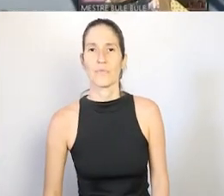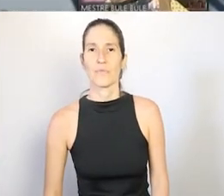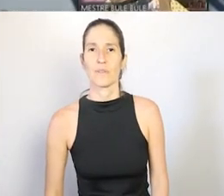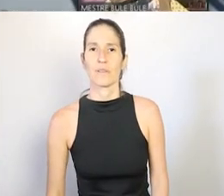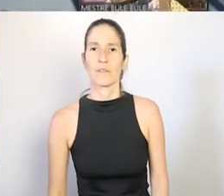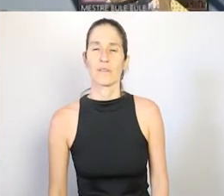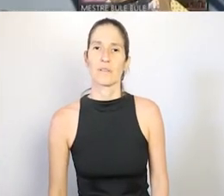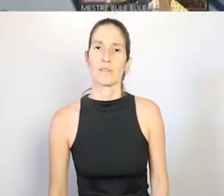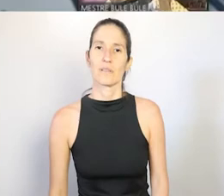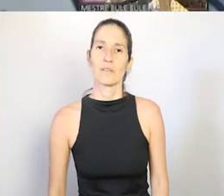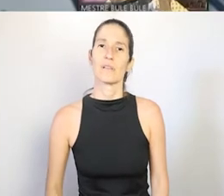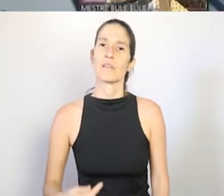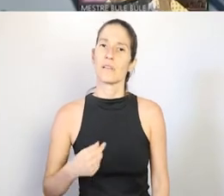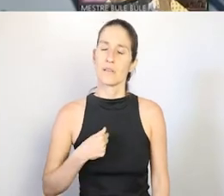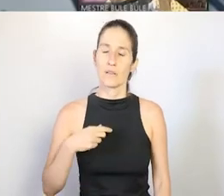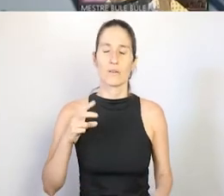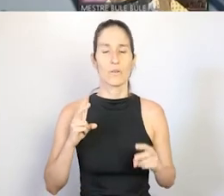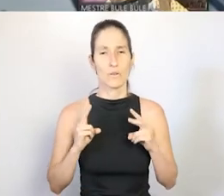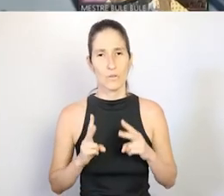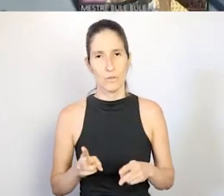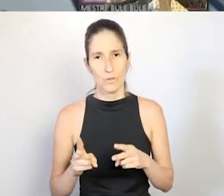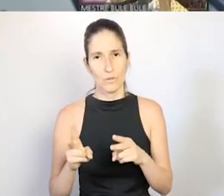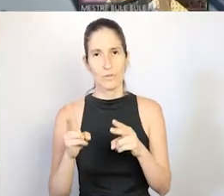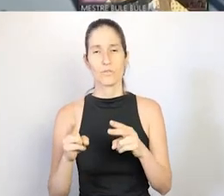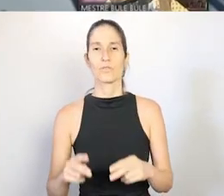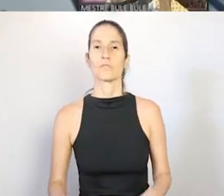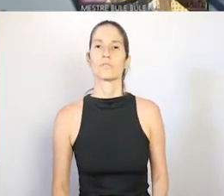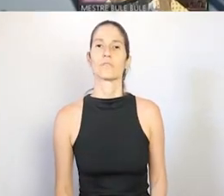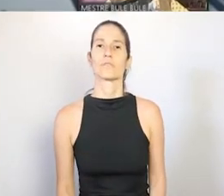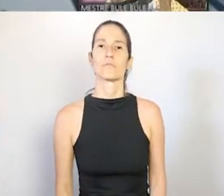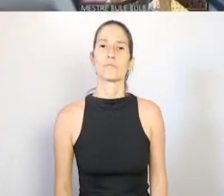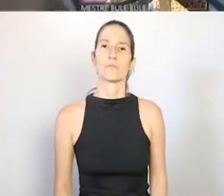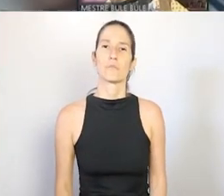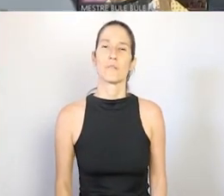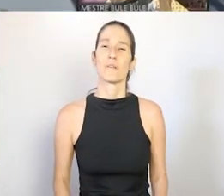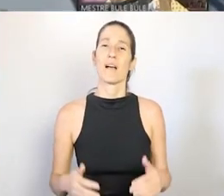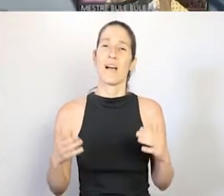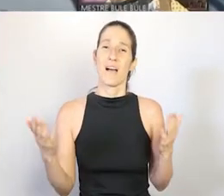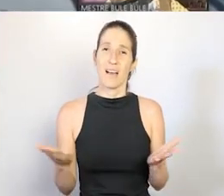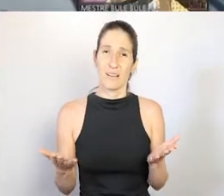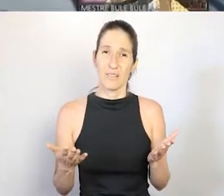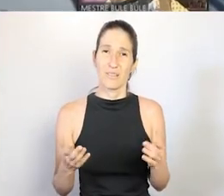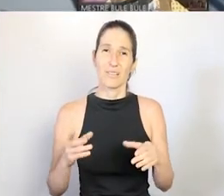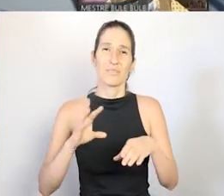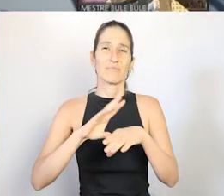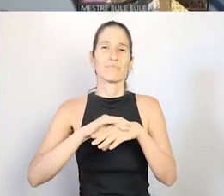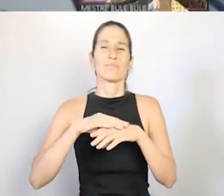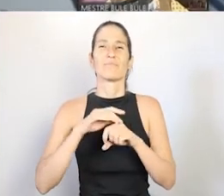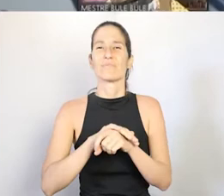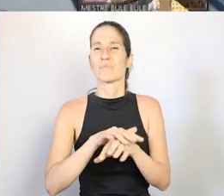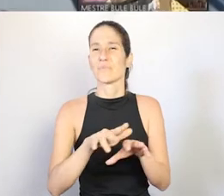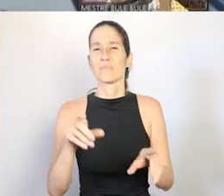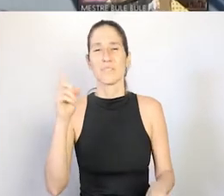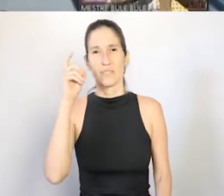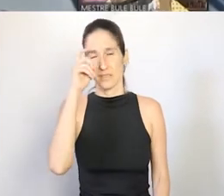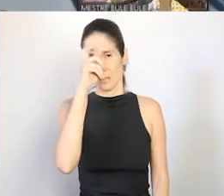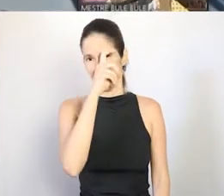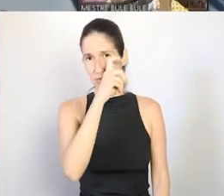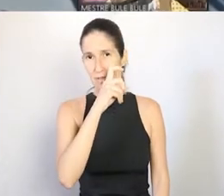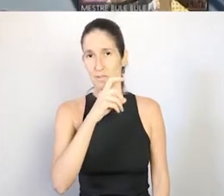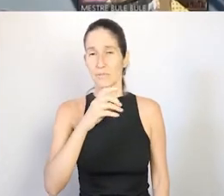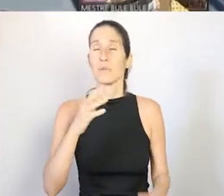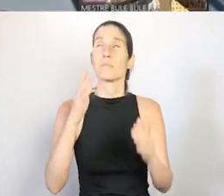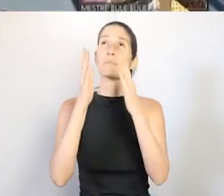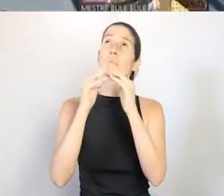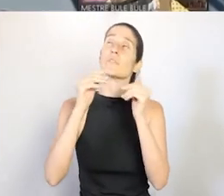vida, né? Agora veio esse vídeo horroroso que a gente não sabe nem quando é que esse vídeo vai acabar. Mas vamos pedir a